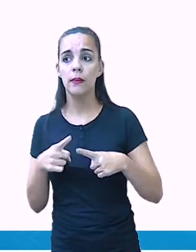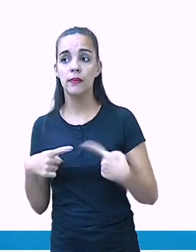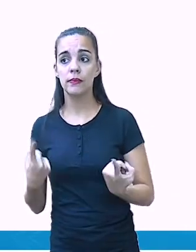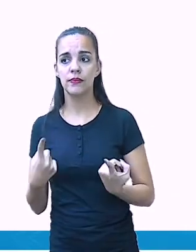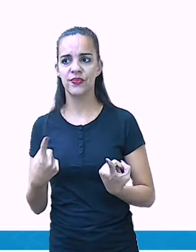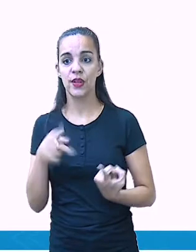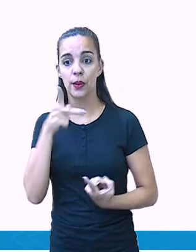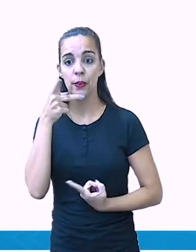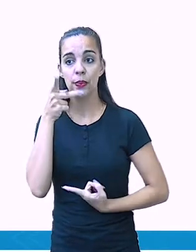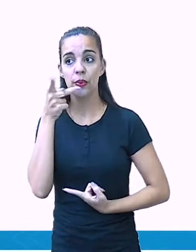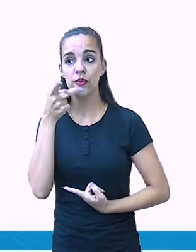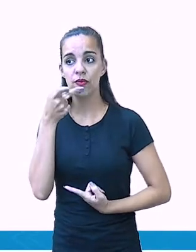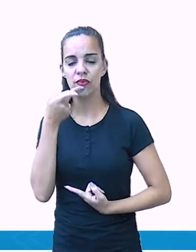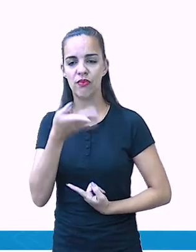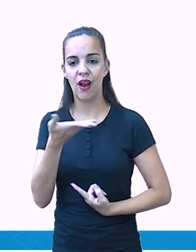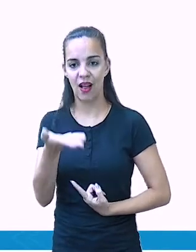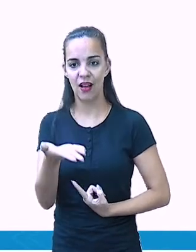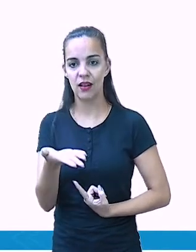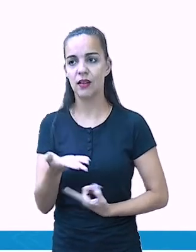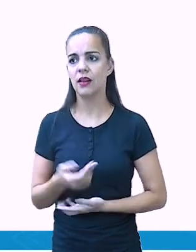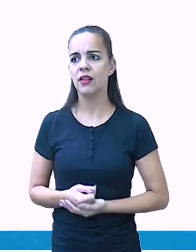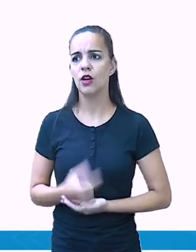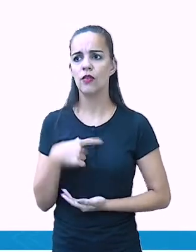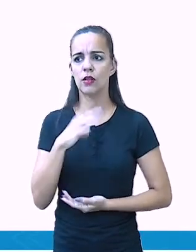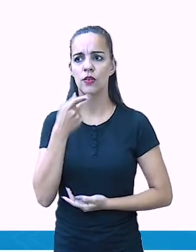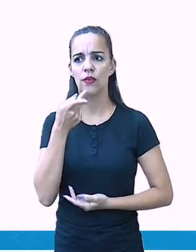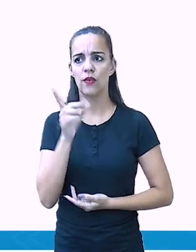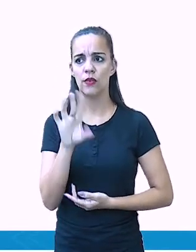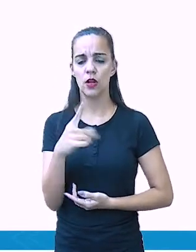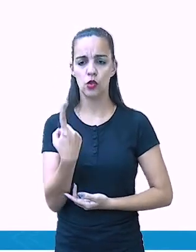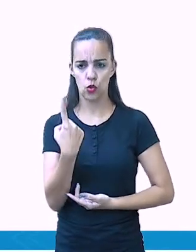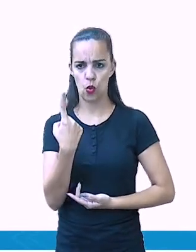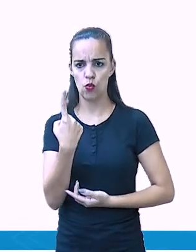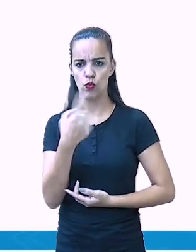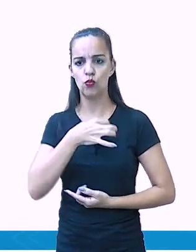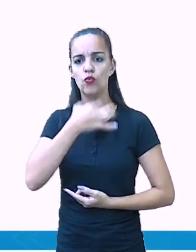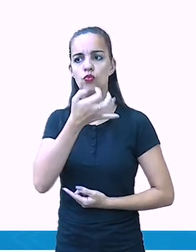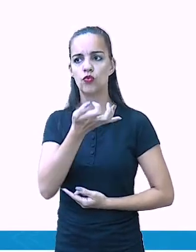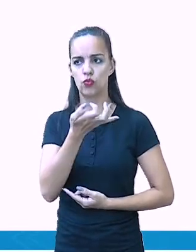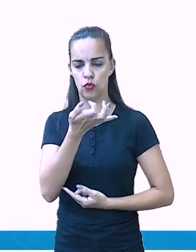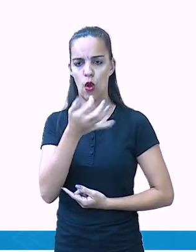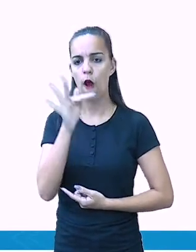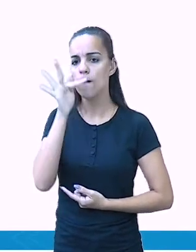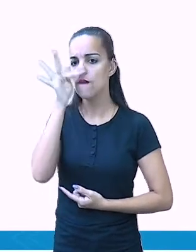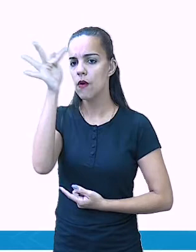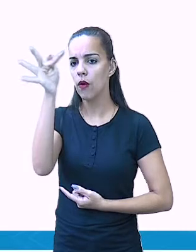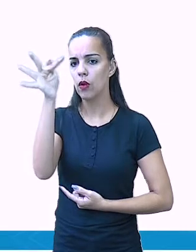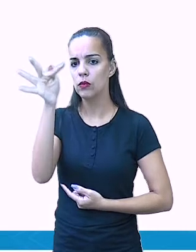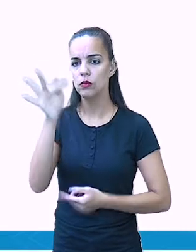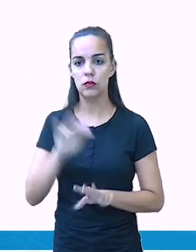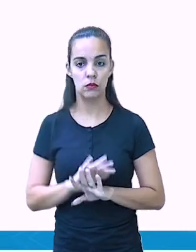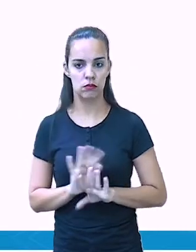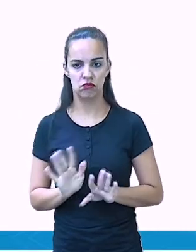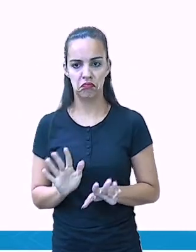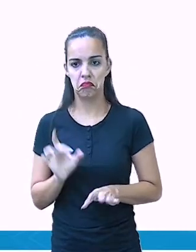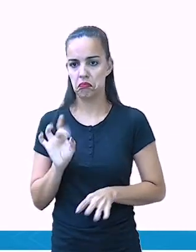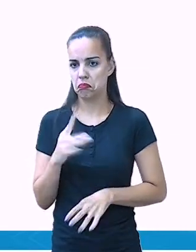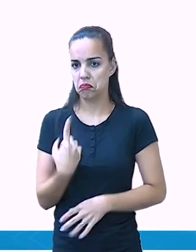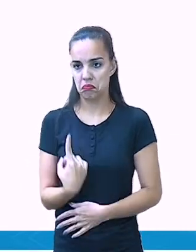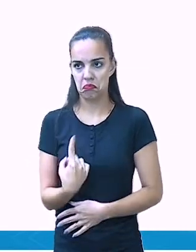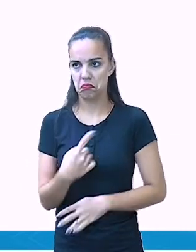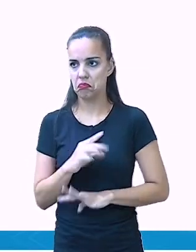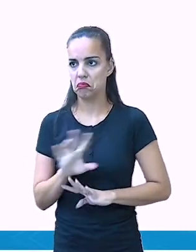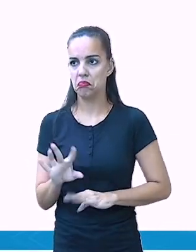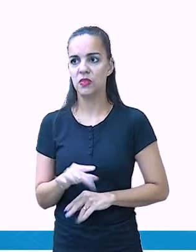vou emitir o som para falar, eu tenho somente uma emissão, flor. Dessa forma,